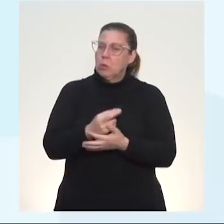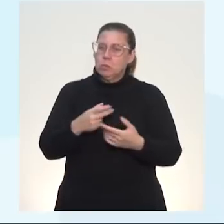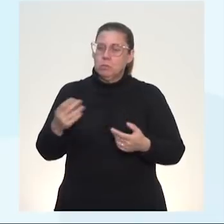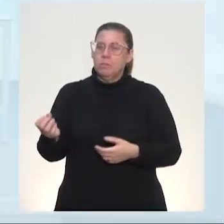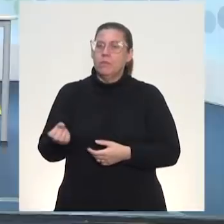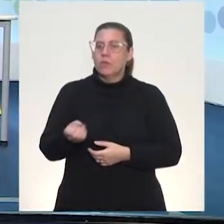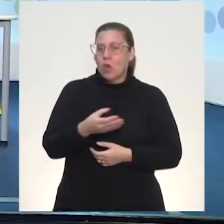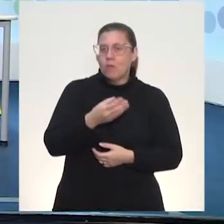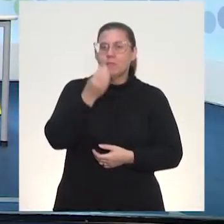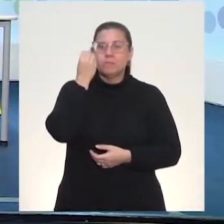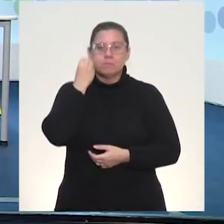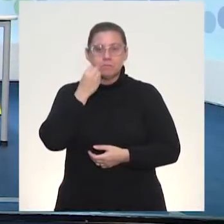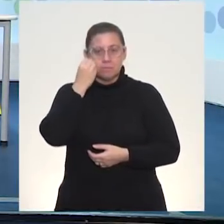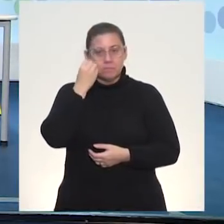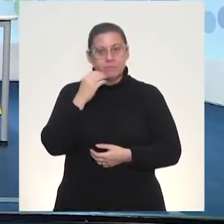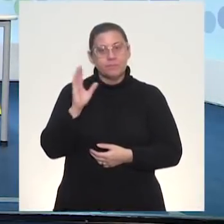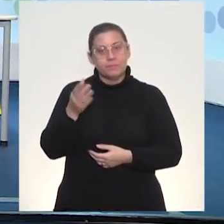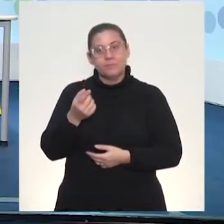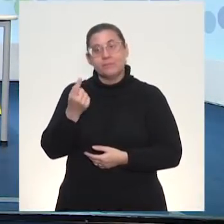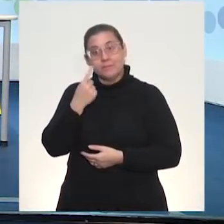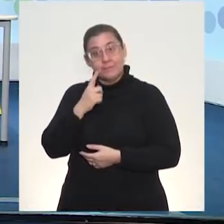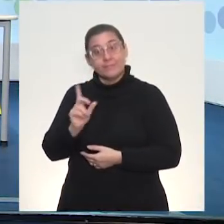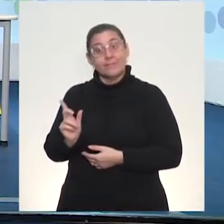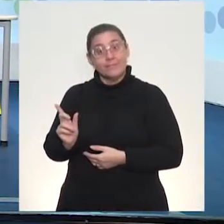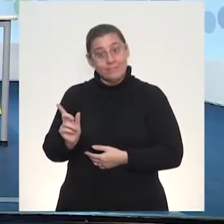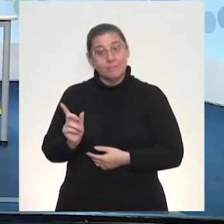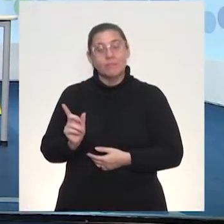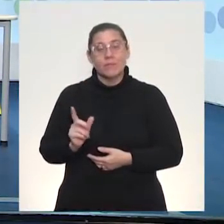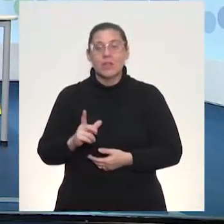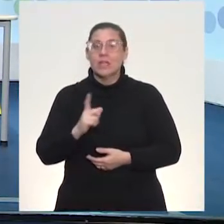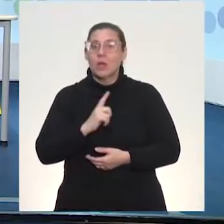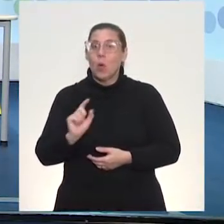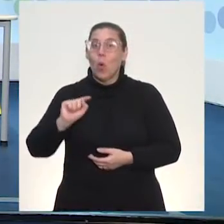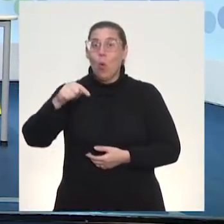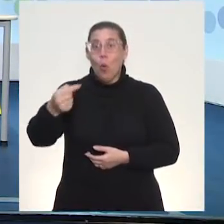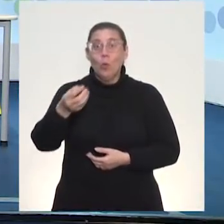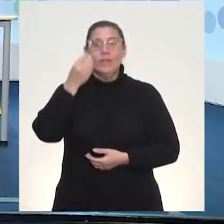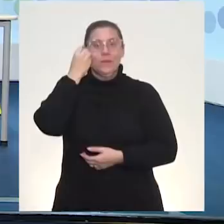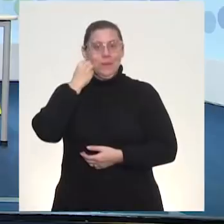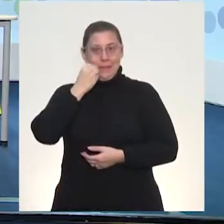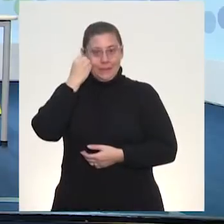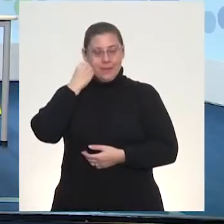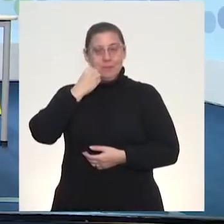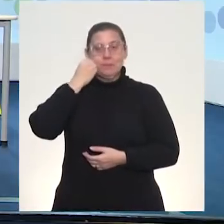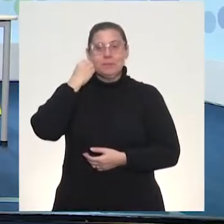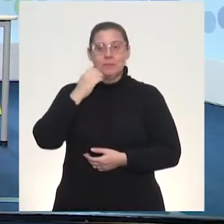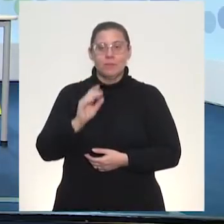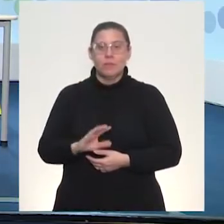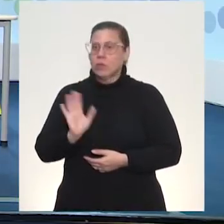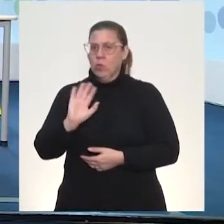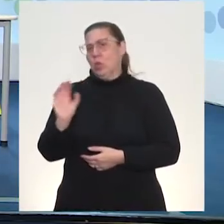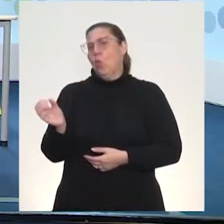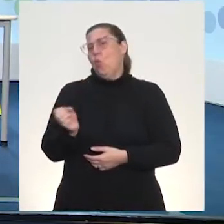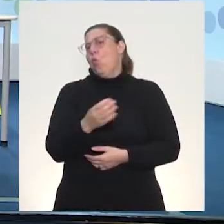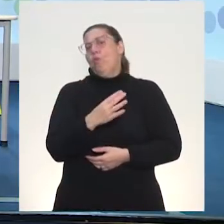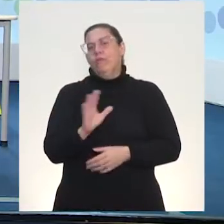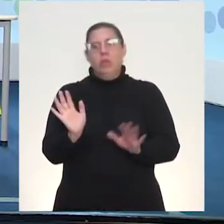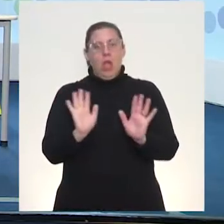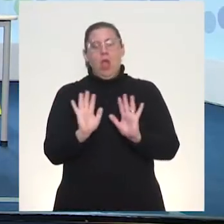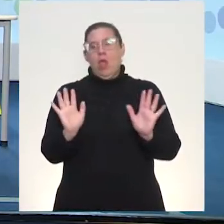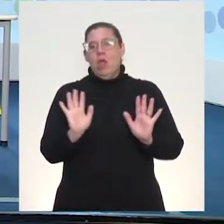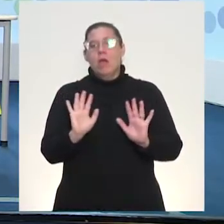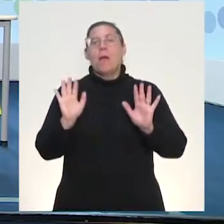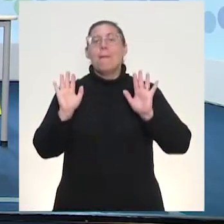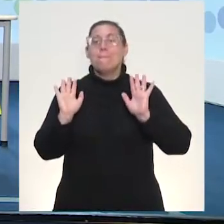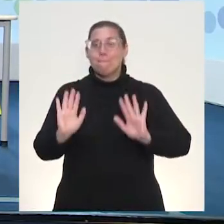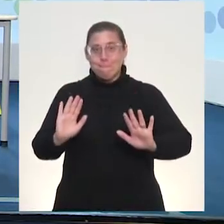gente, experimenta. Então, a gente não podia fazer diferente. Hoje a gente tem um outro experimento. Ah, sim, né? E ele não é tão novo, né? Mas